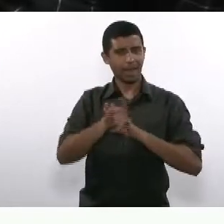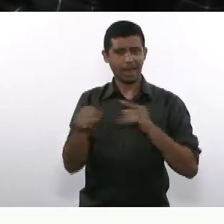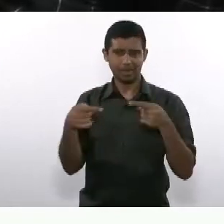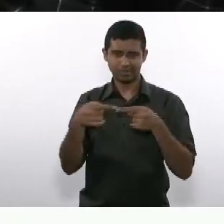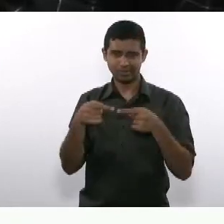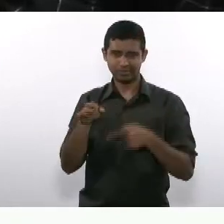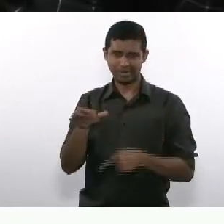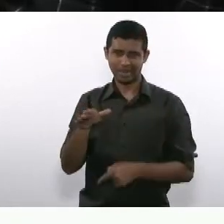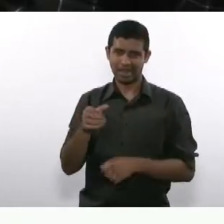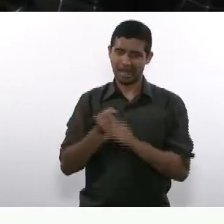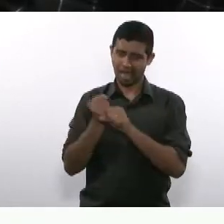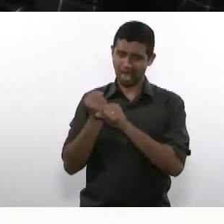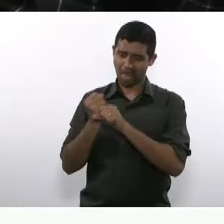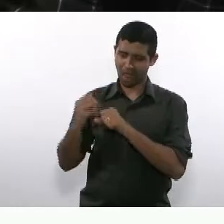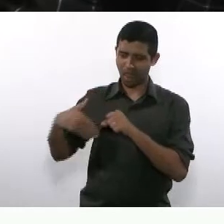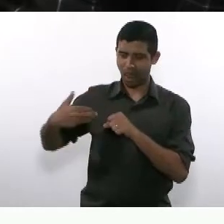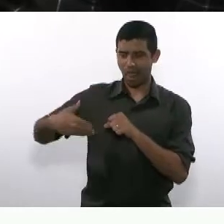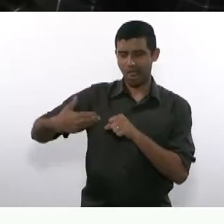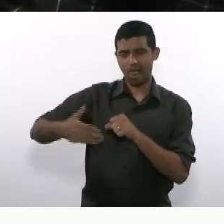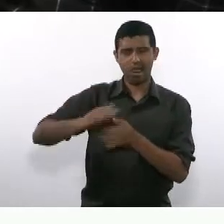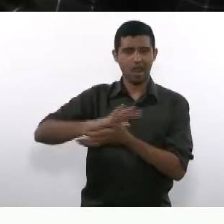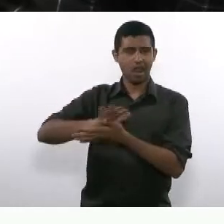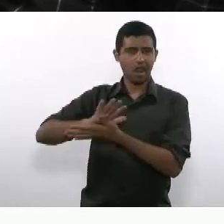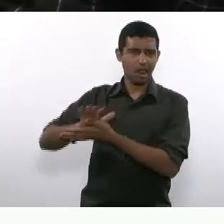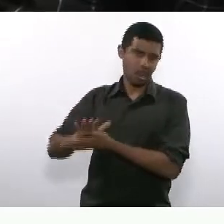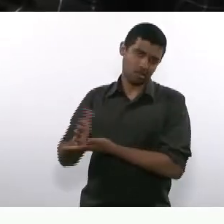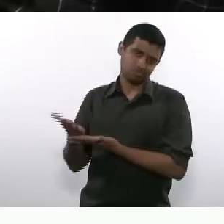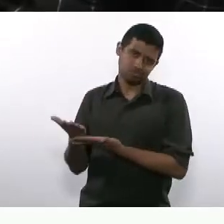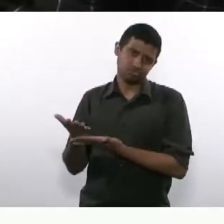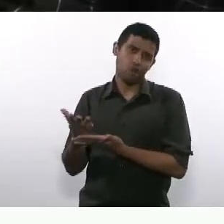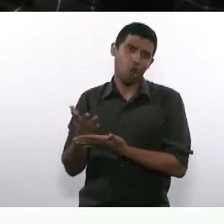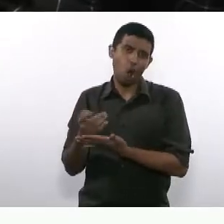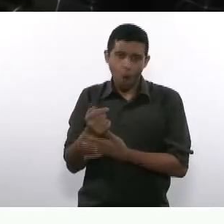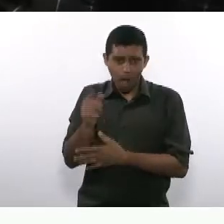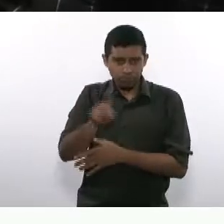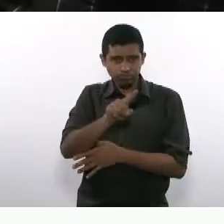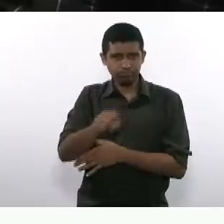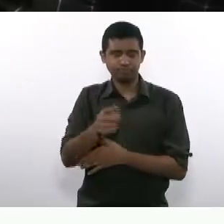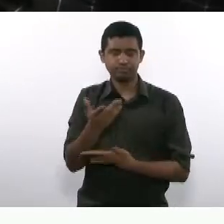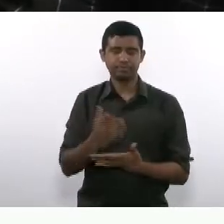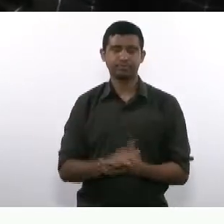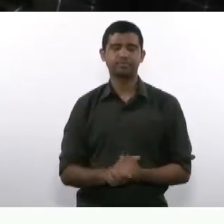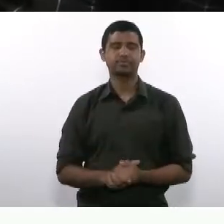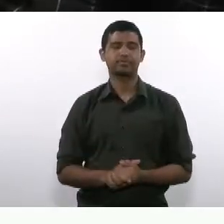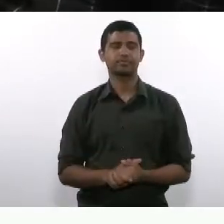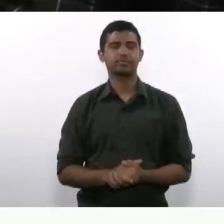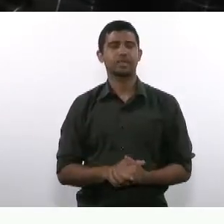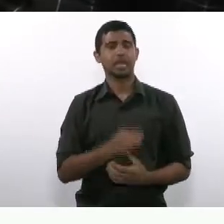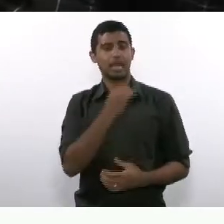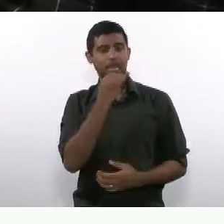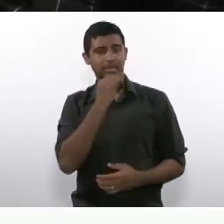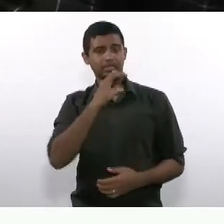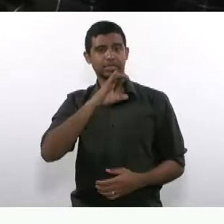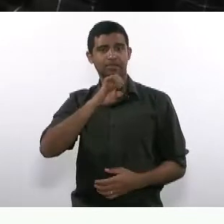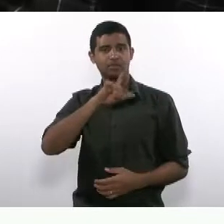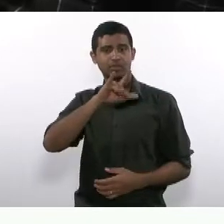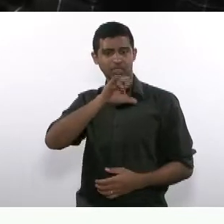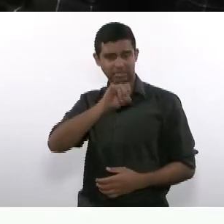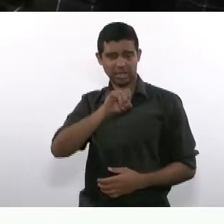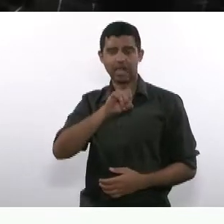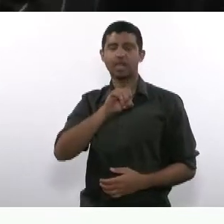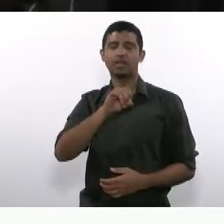sucateada nos últimos anos, né? Praticamente não existiu. Então, por exemplo, o Célio de Barros, o Júlio Delamare, eles estão